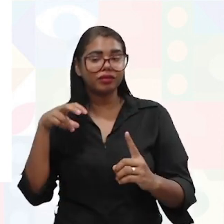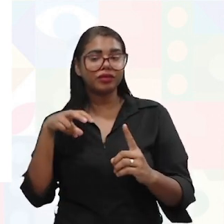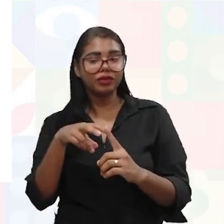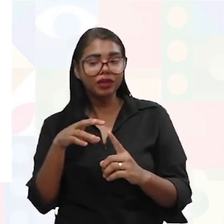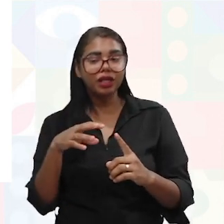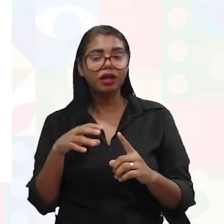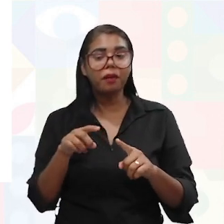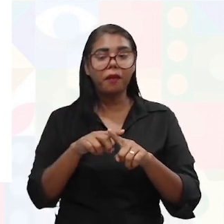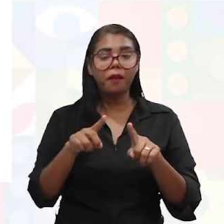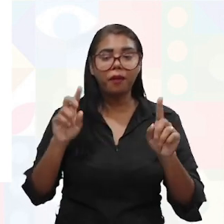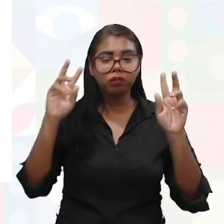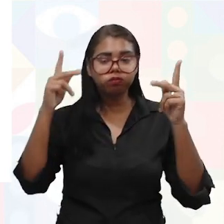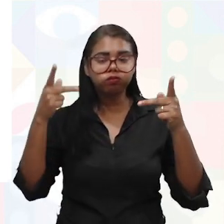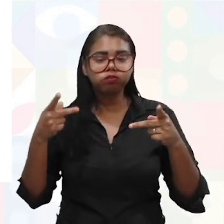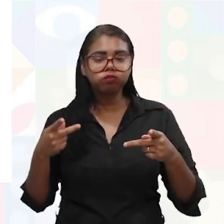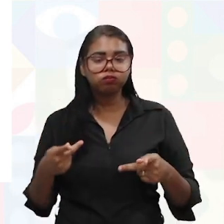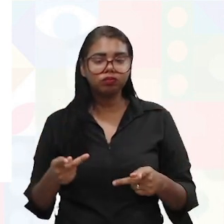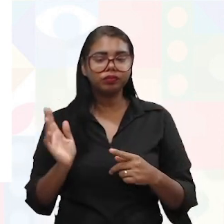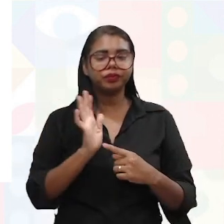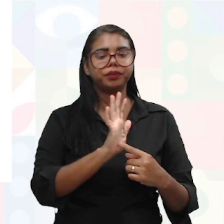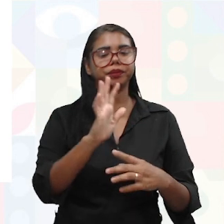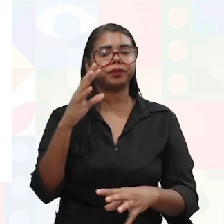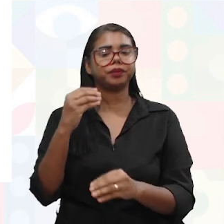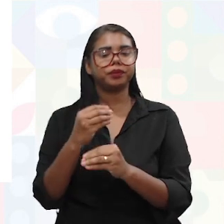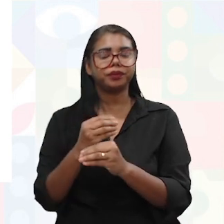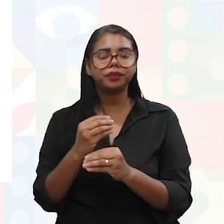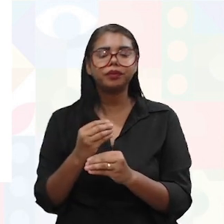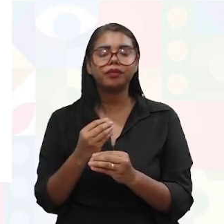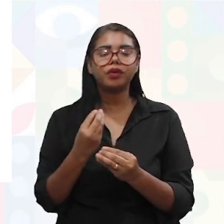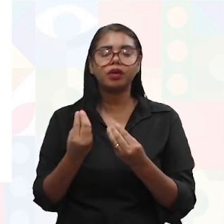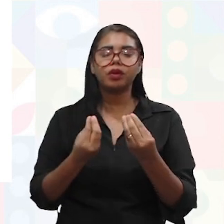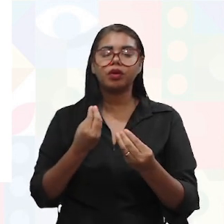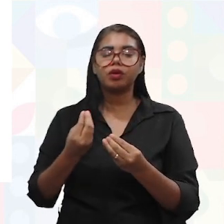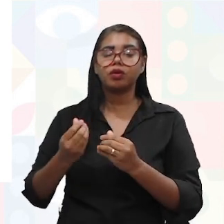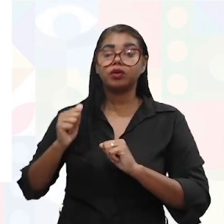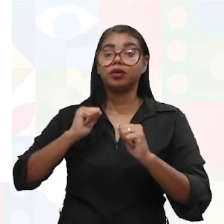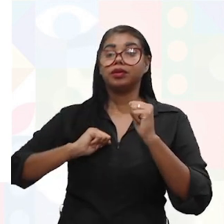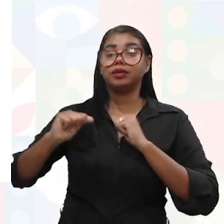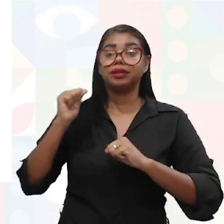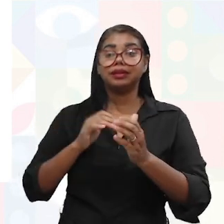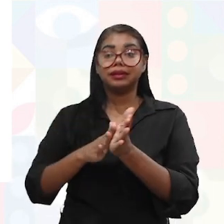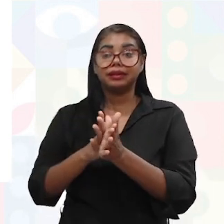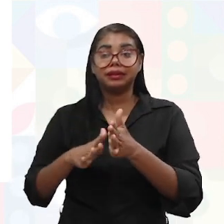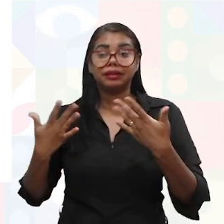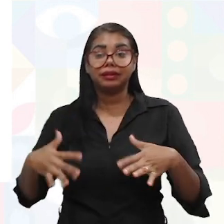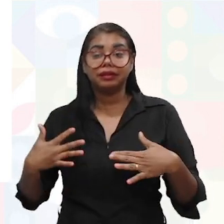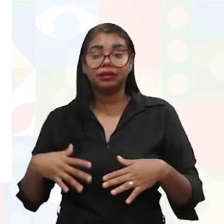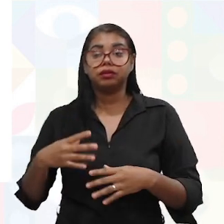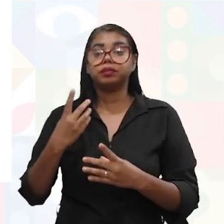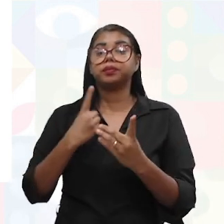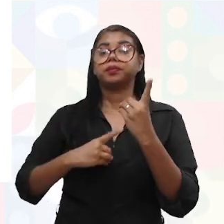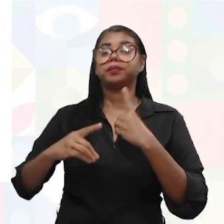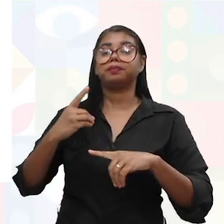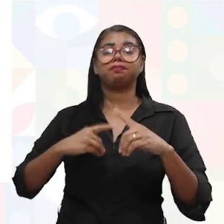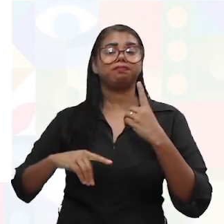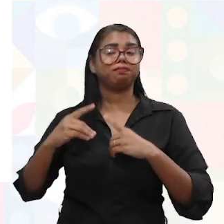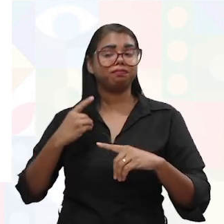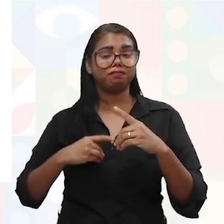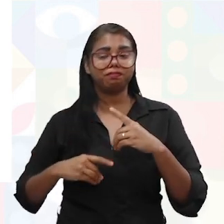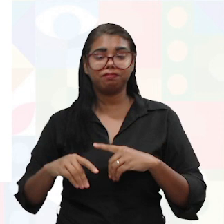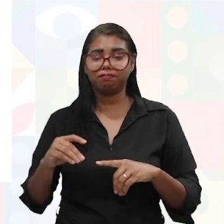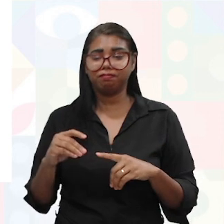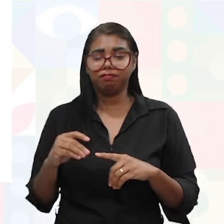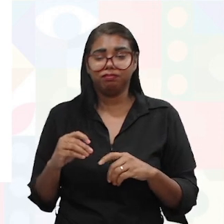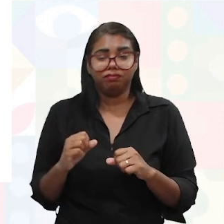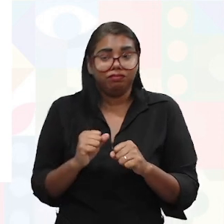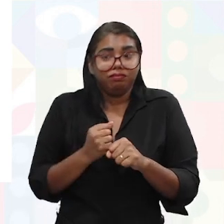humano ele é determinante coisas como ansiedade como falamos depressão e estresse elas vão bagunçar a nossa